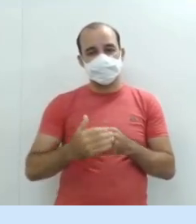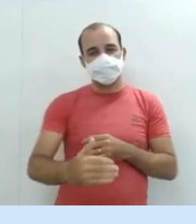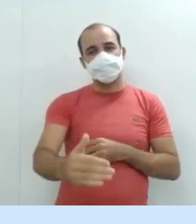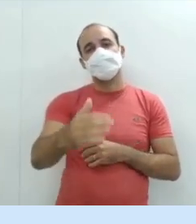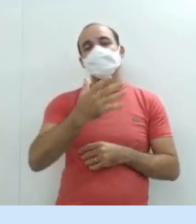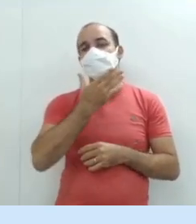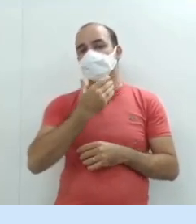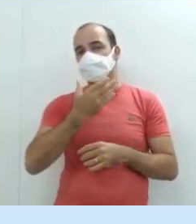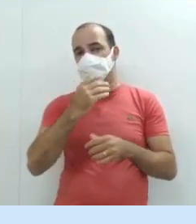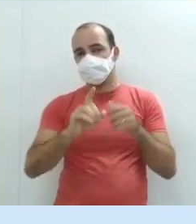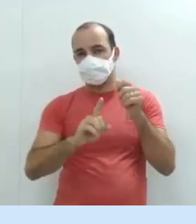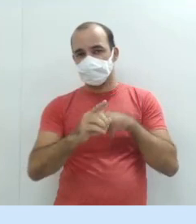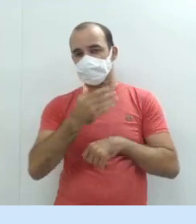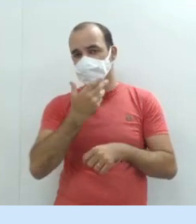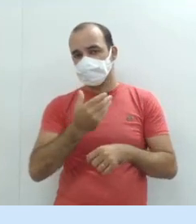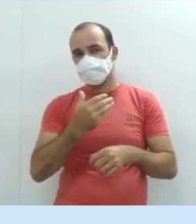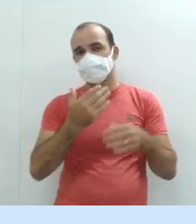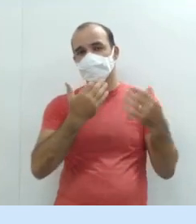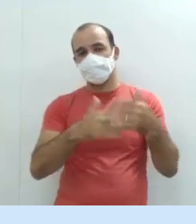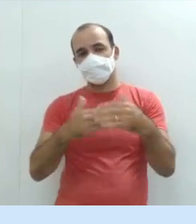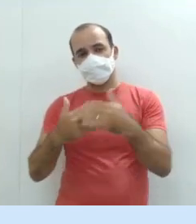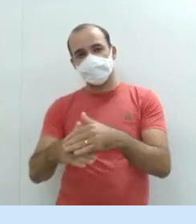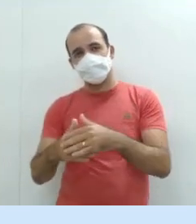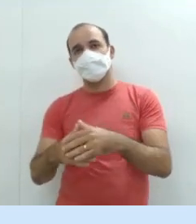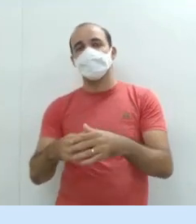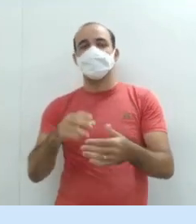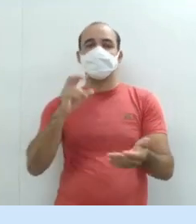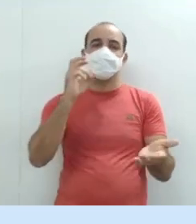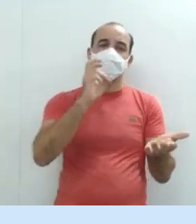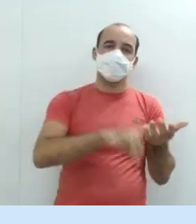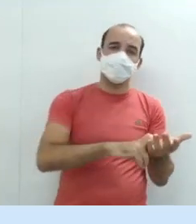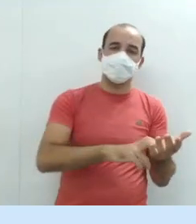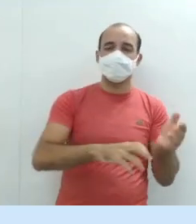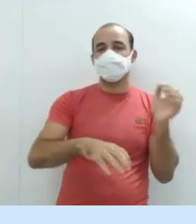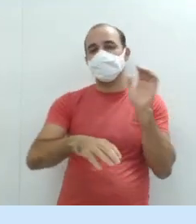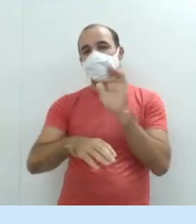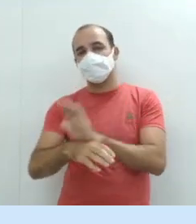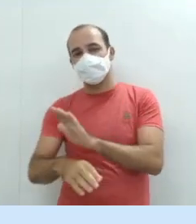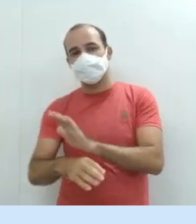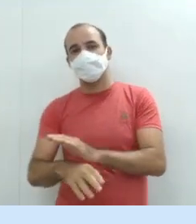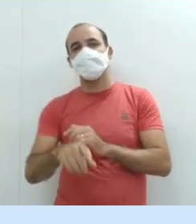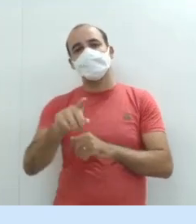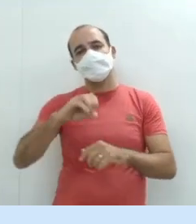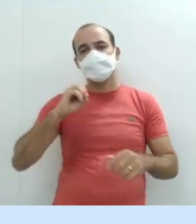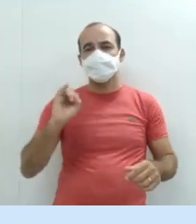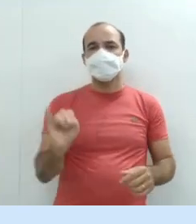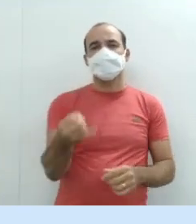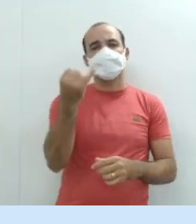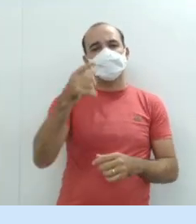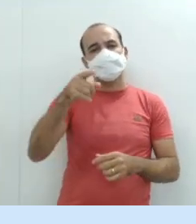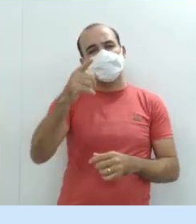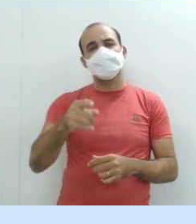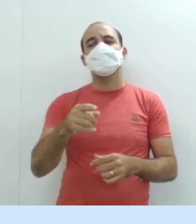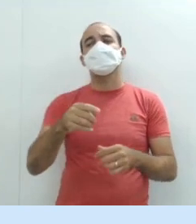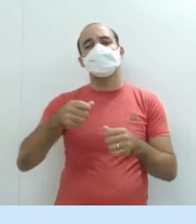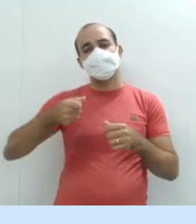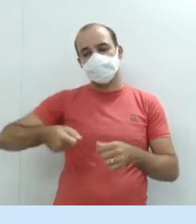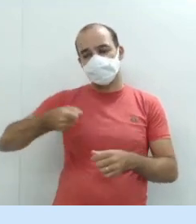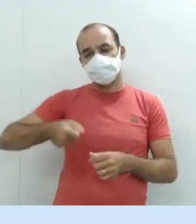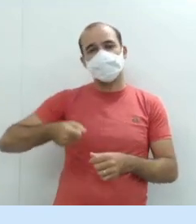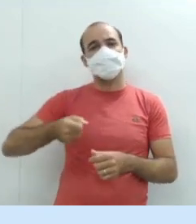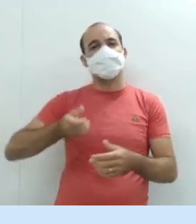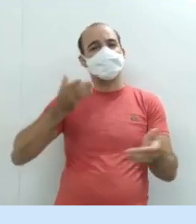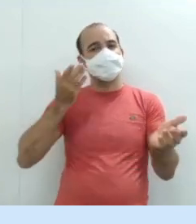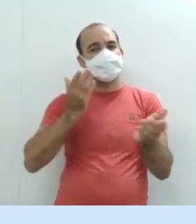tudo, uma grande oportunidade para que você possa ter o seu curso universitário, para que você possa participar, para que você